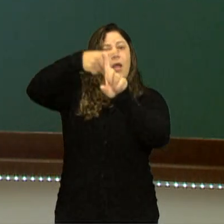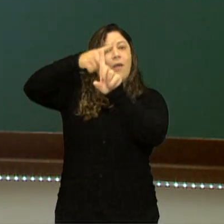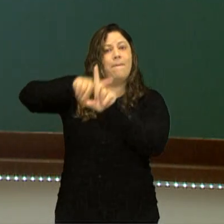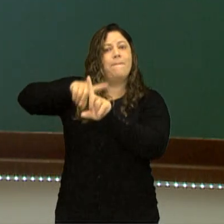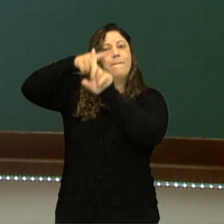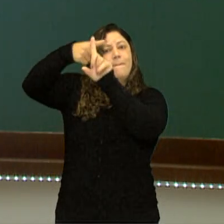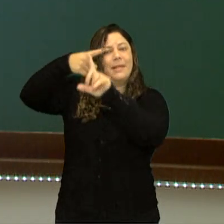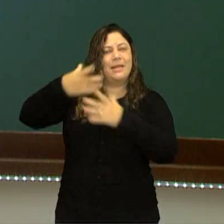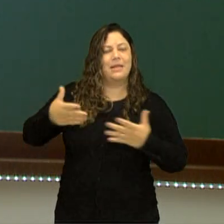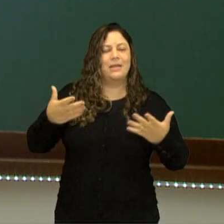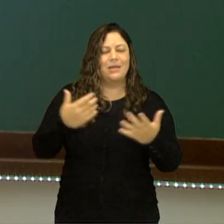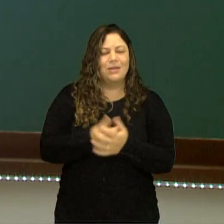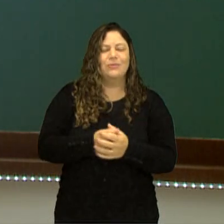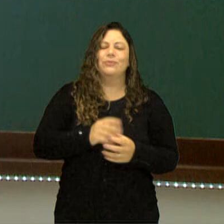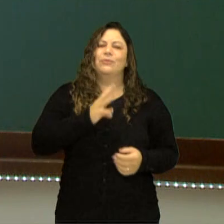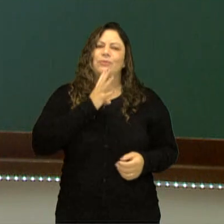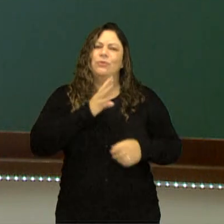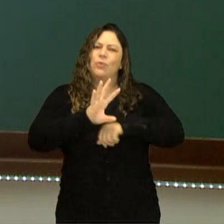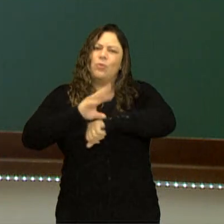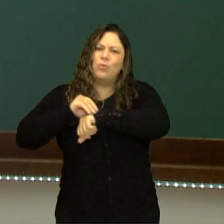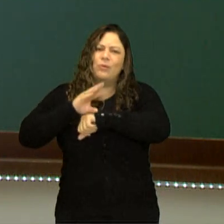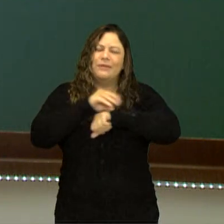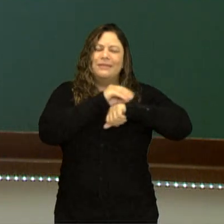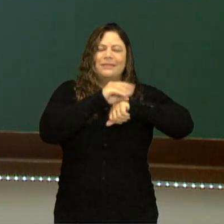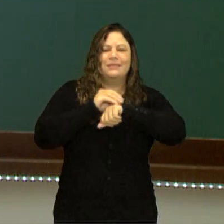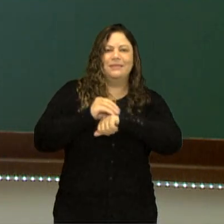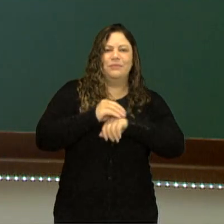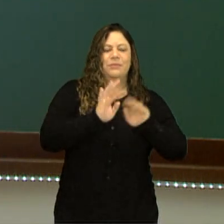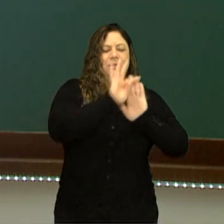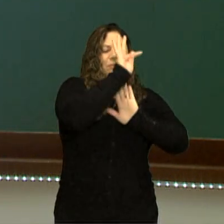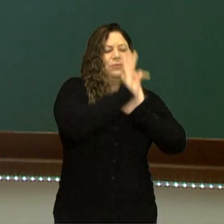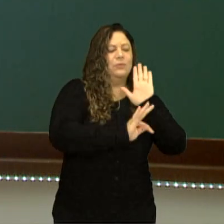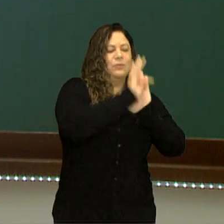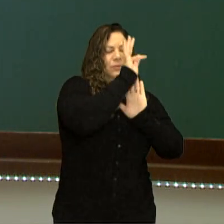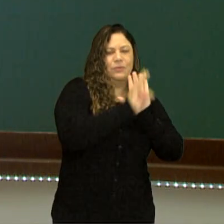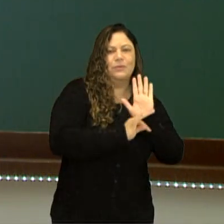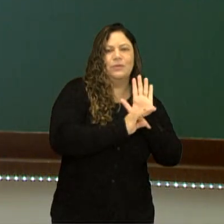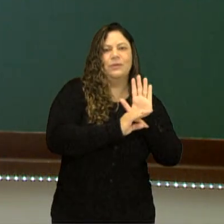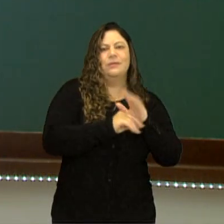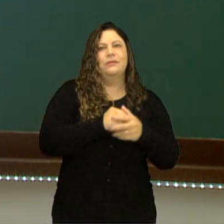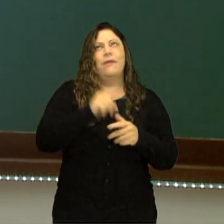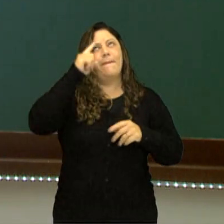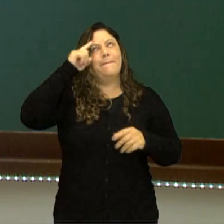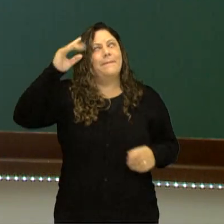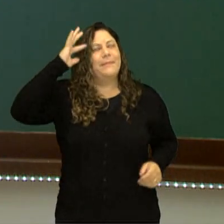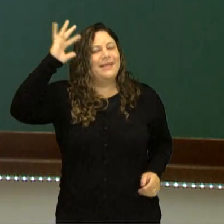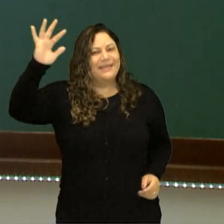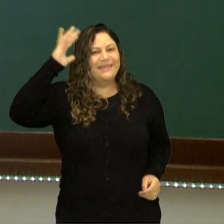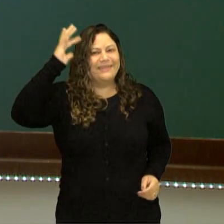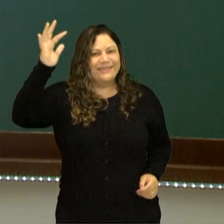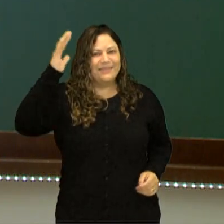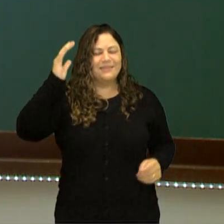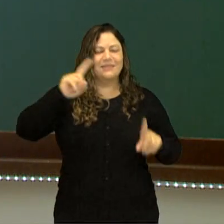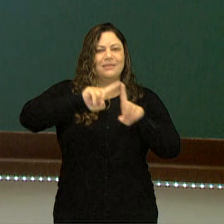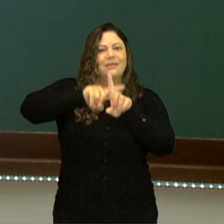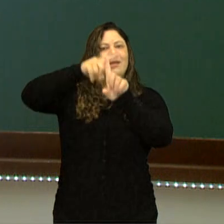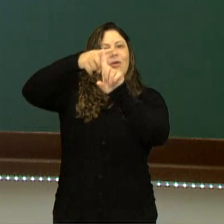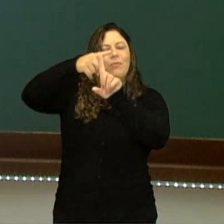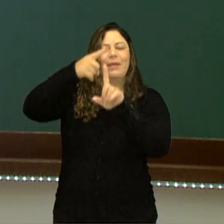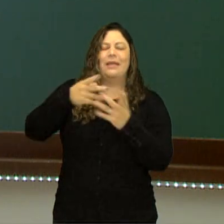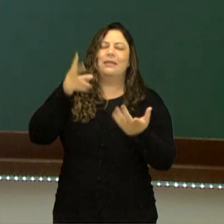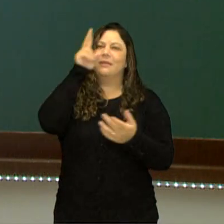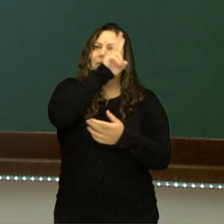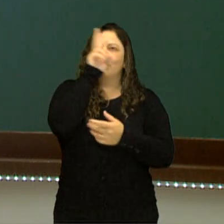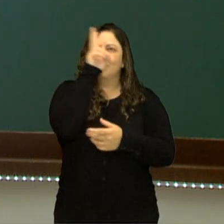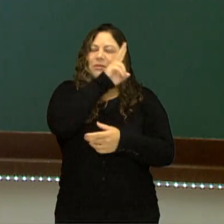um pouco do seu conhecimento naquela estrutura, naquele texto. Então coloca um pensamento seu, aumenta uma história, aumenta